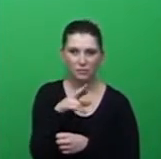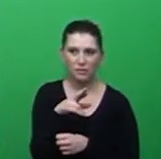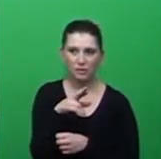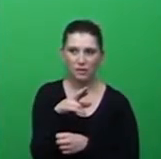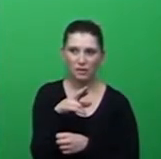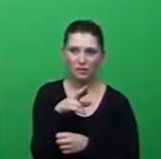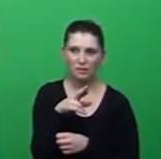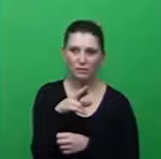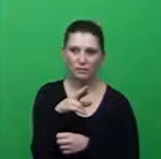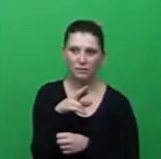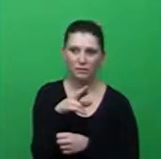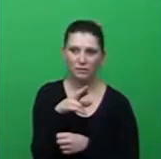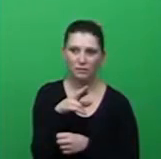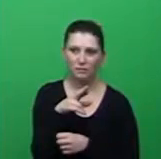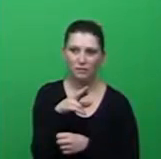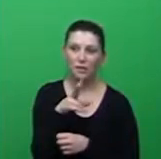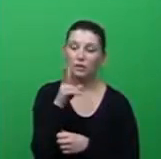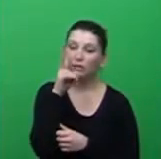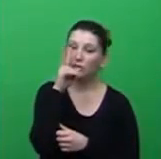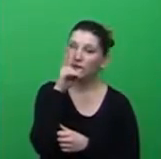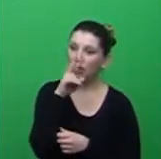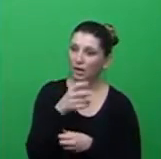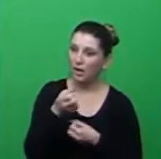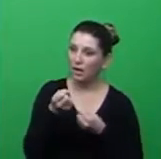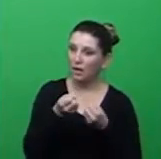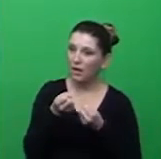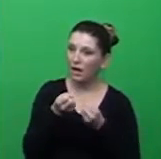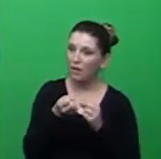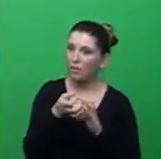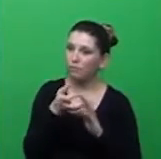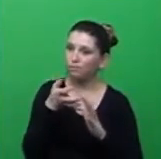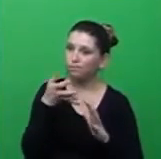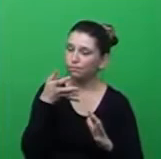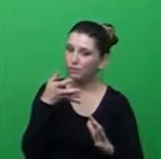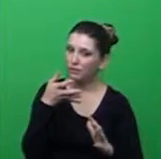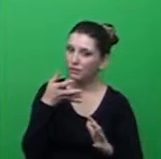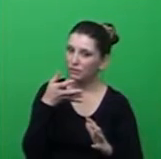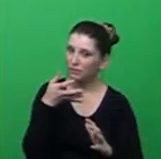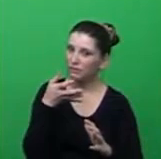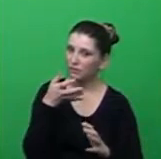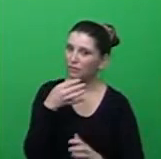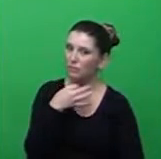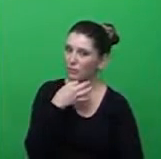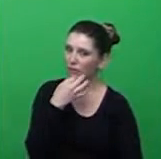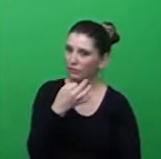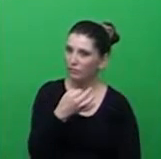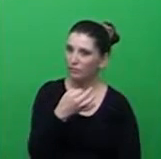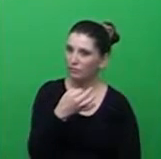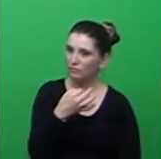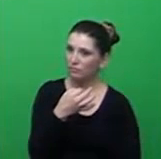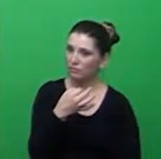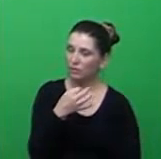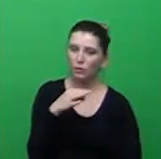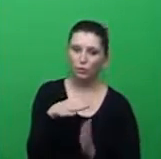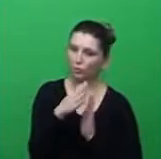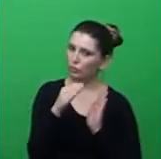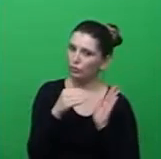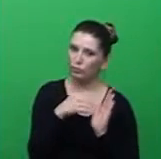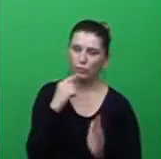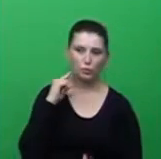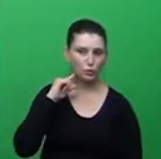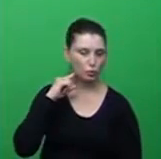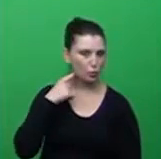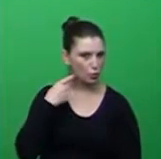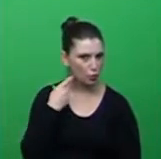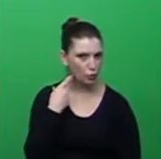de Criciúma e perceber o trânsito de Criciúma. Essa não pode ser a nossa Criciúma que a gente quer. Só que não é só o poder público também, não. Eu estou aqui para